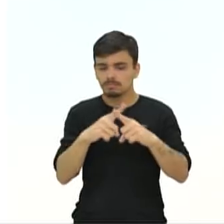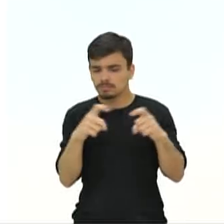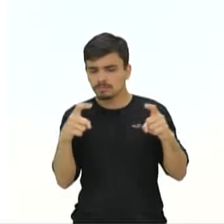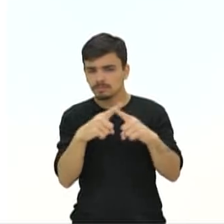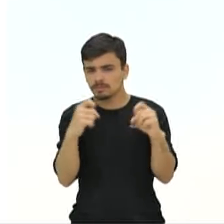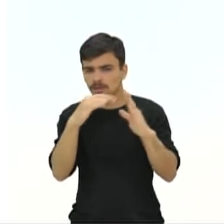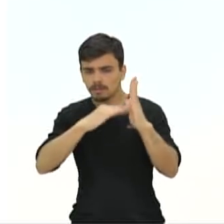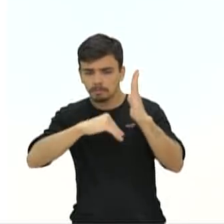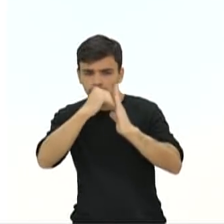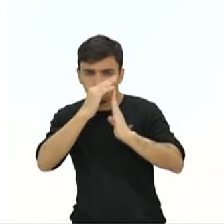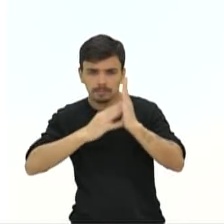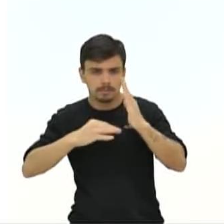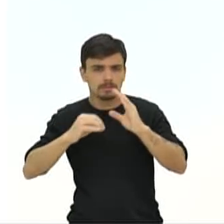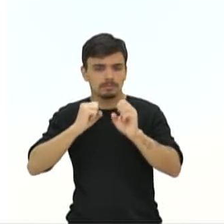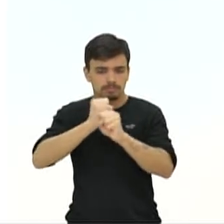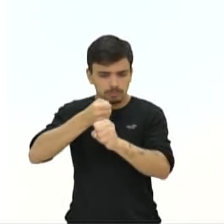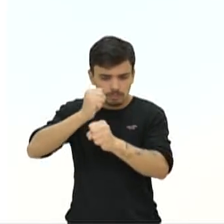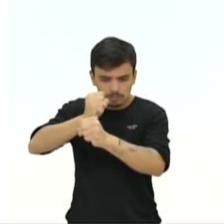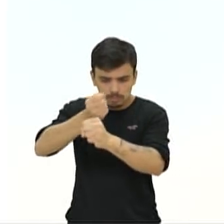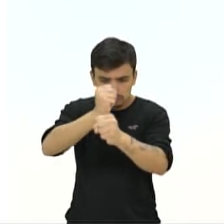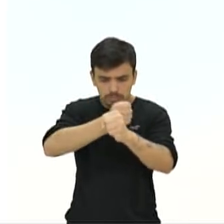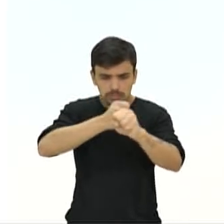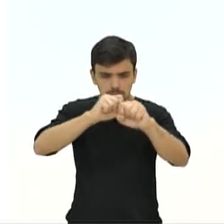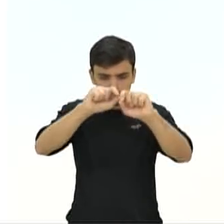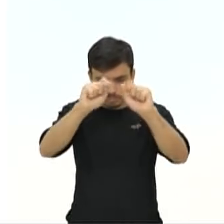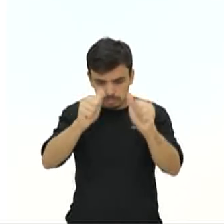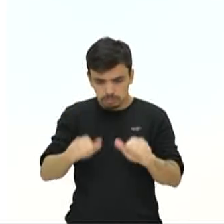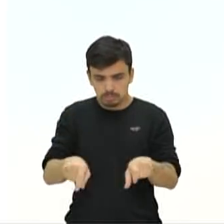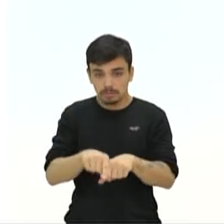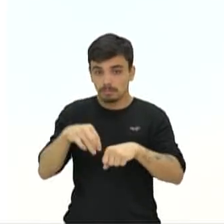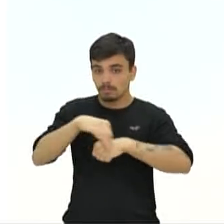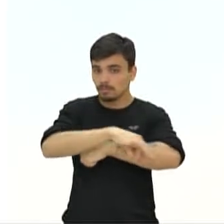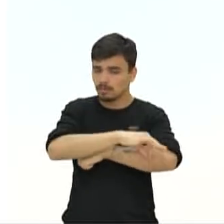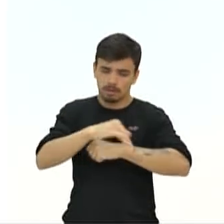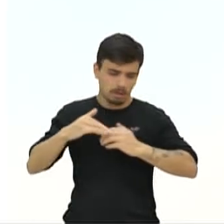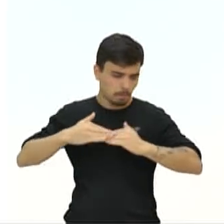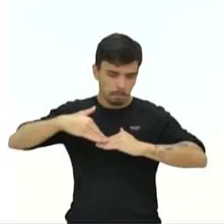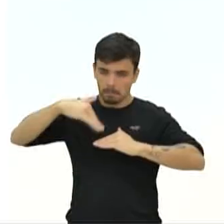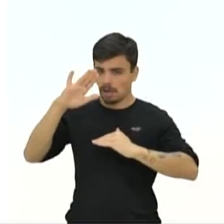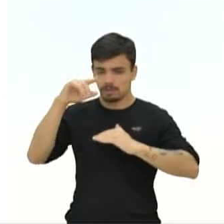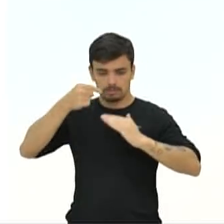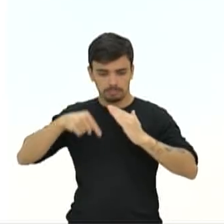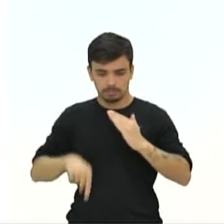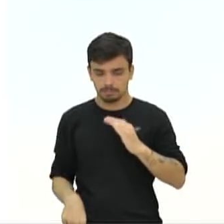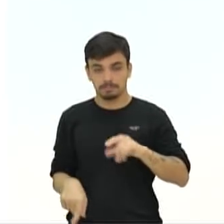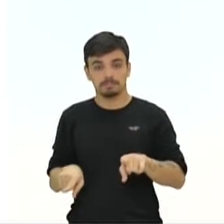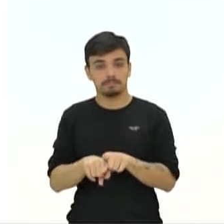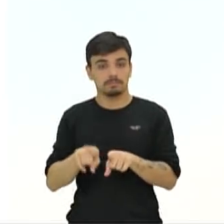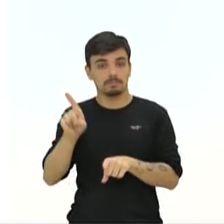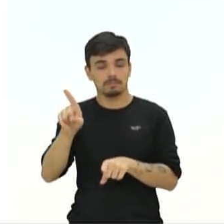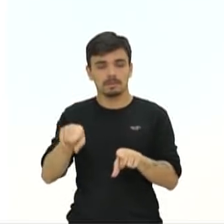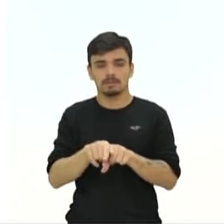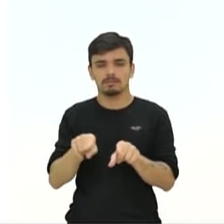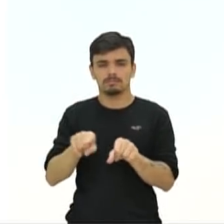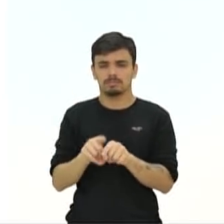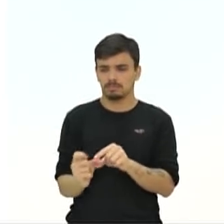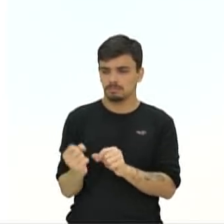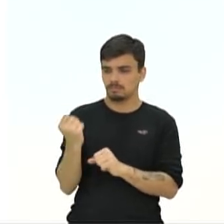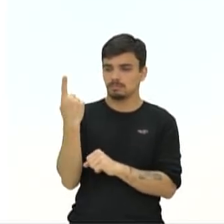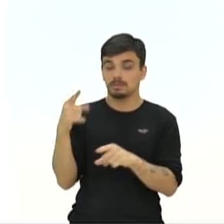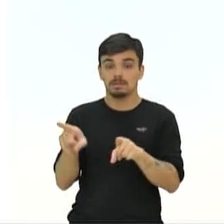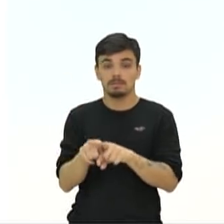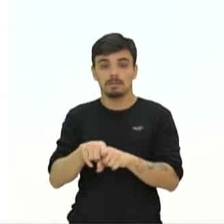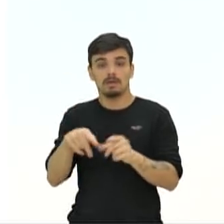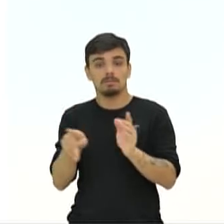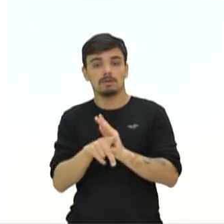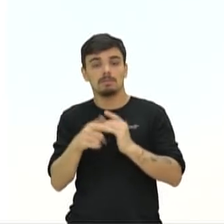cientista, pintor, escultor e arquiteto e muito mais, tá certo? Enigmático, tinha sua